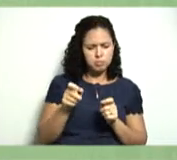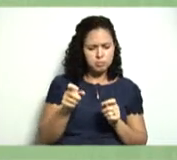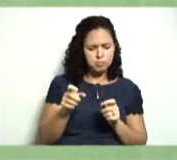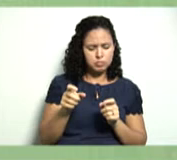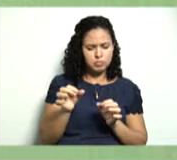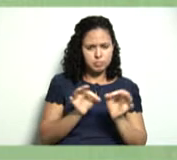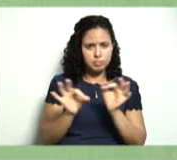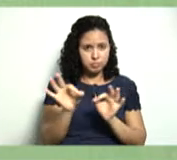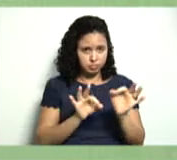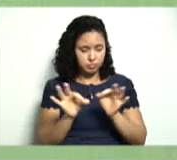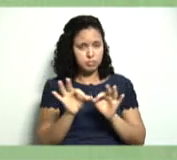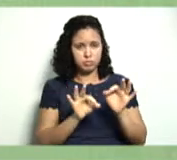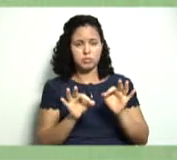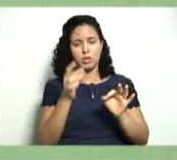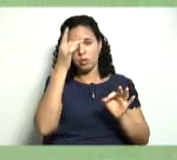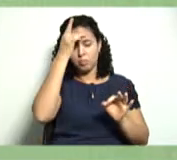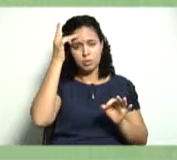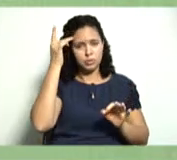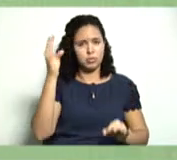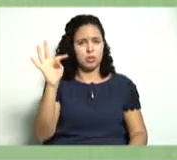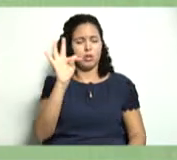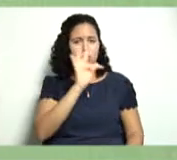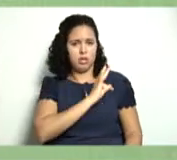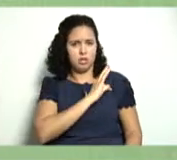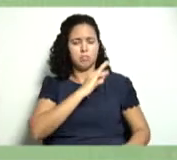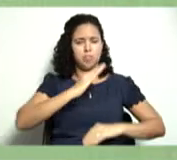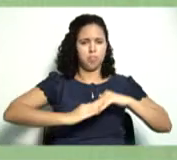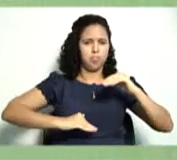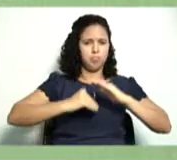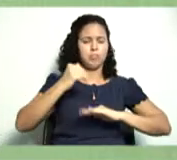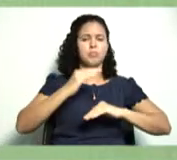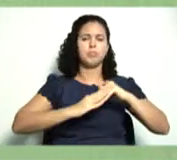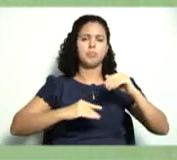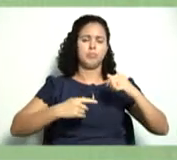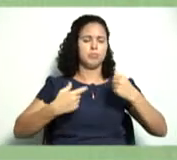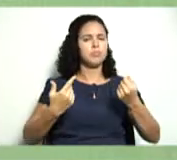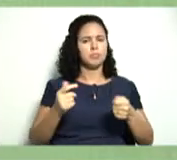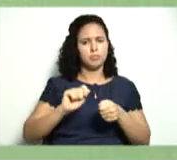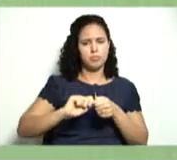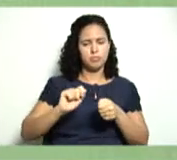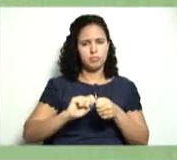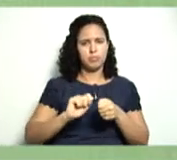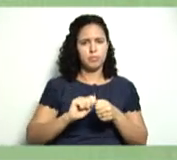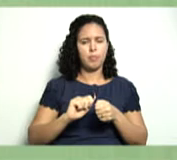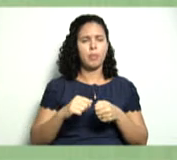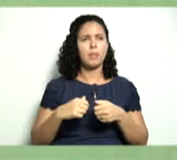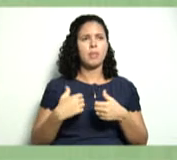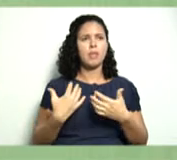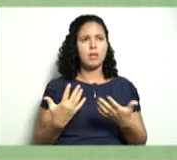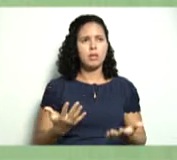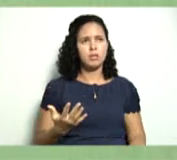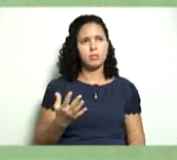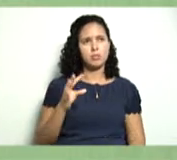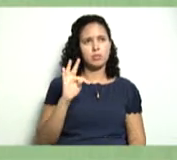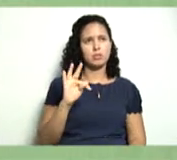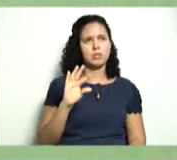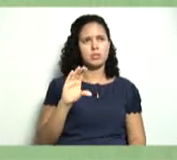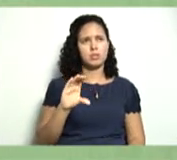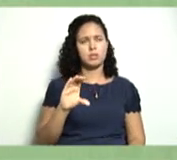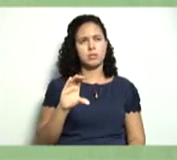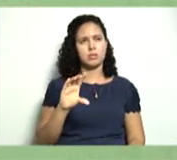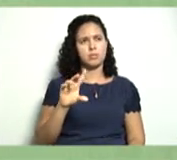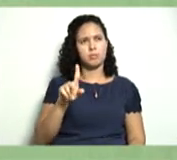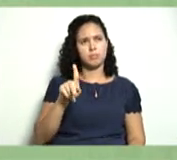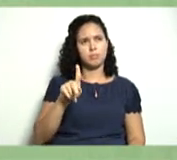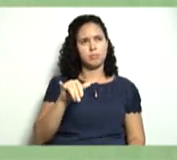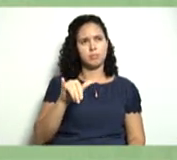feito um técnico especializado mas você tem que conhecer que o terceiro pr é o principal é o principal protocolo de